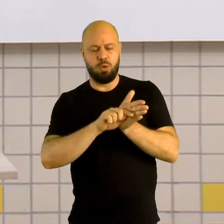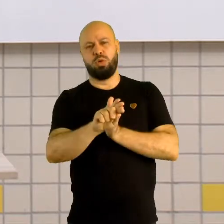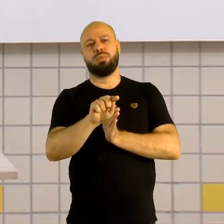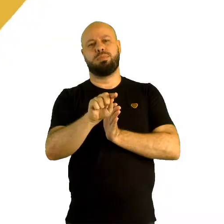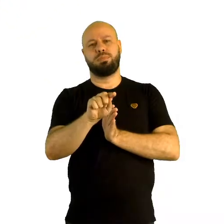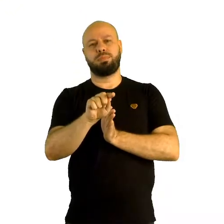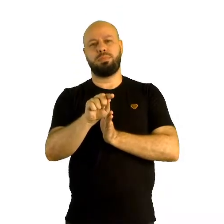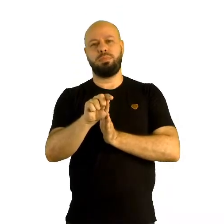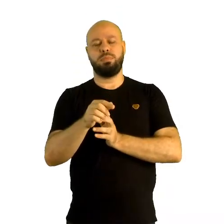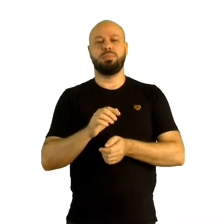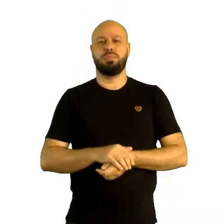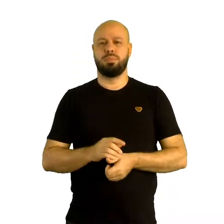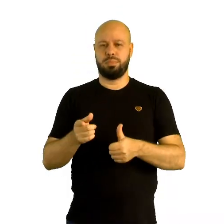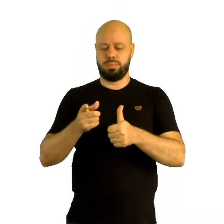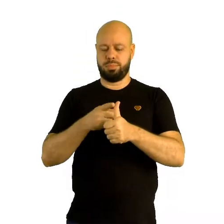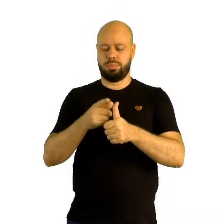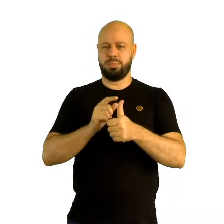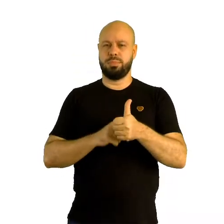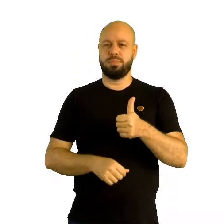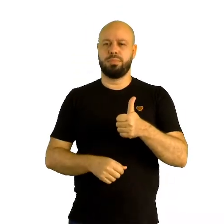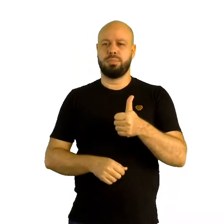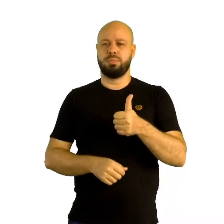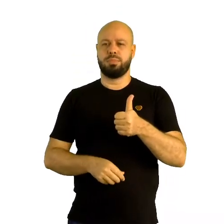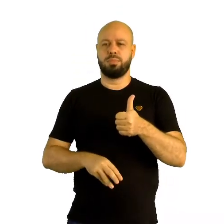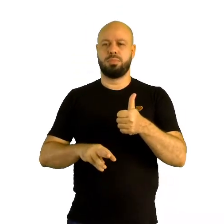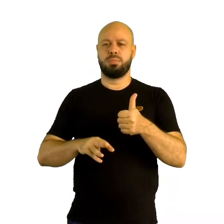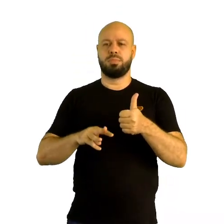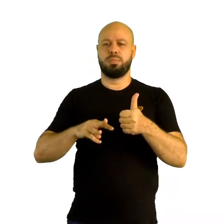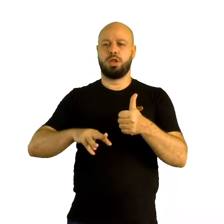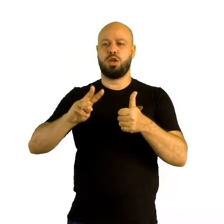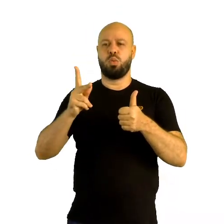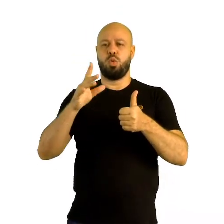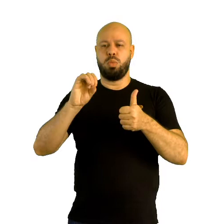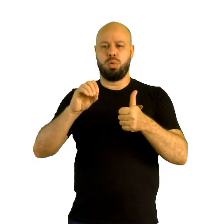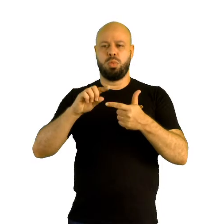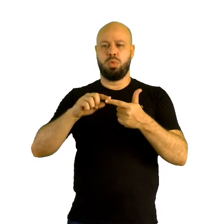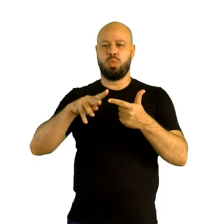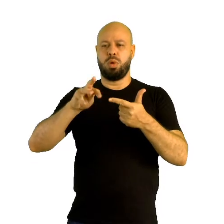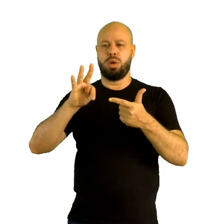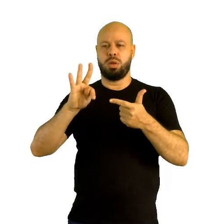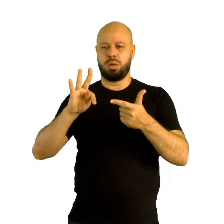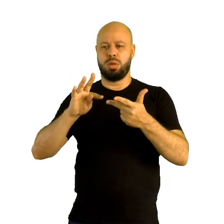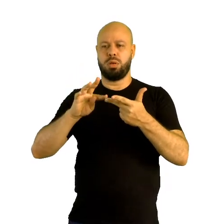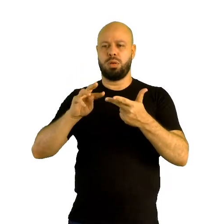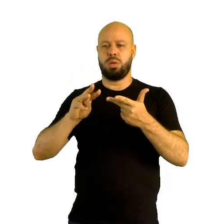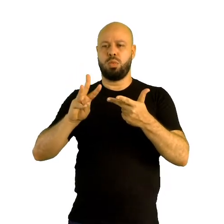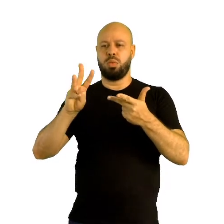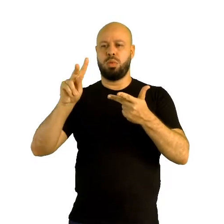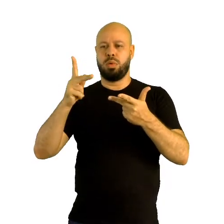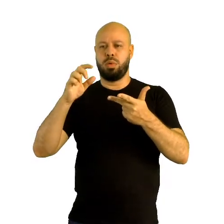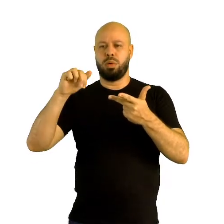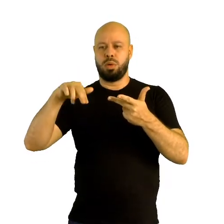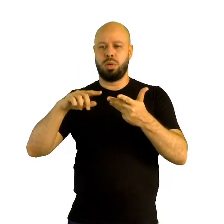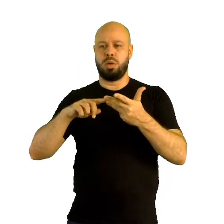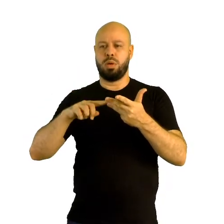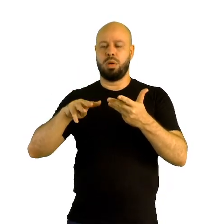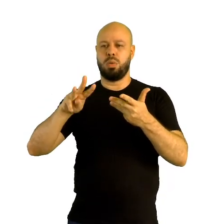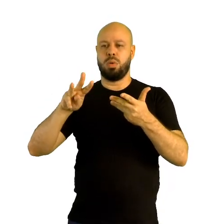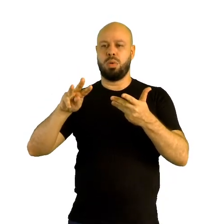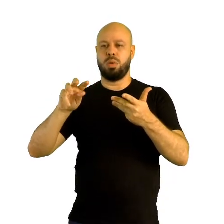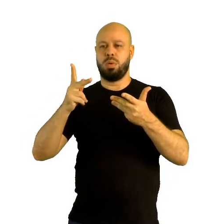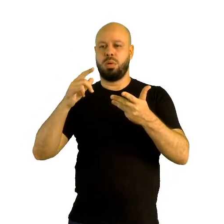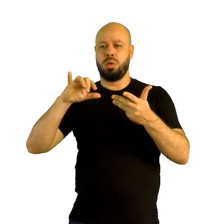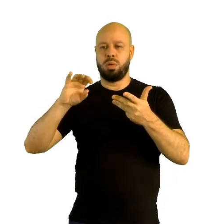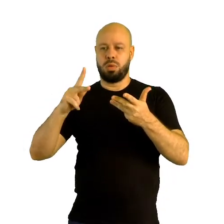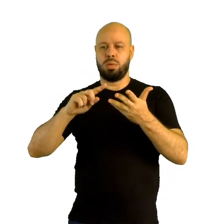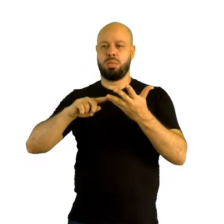das questões. São elas: who, what, when, which,